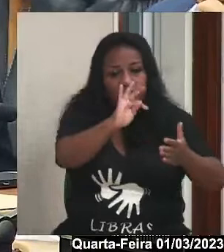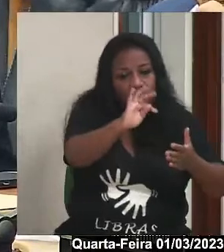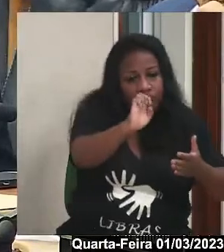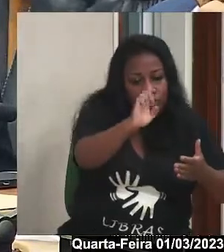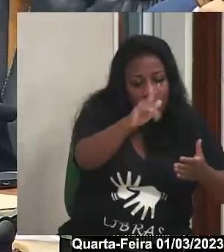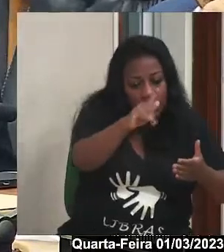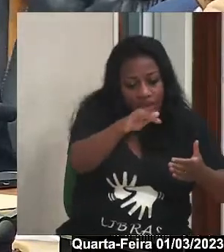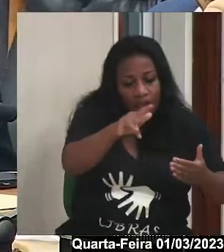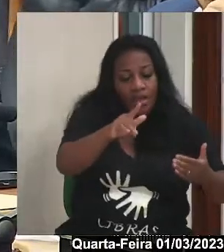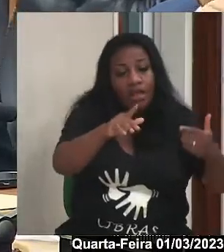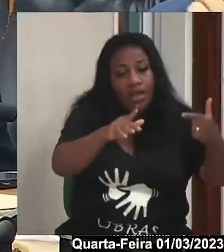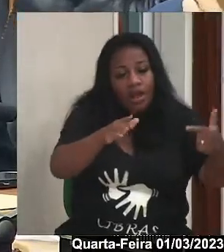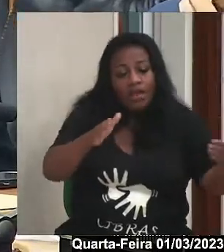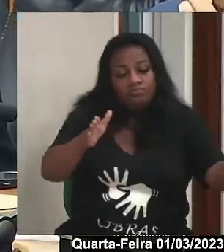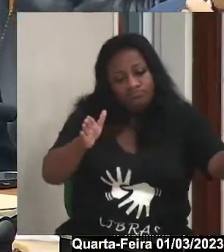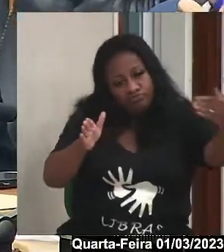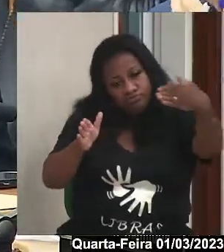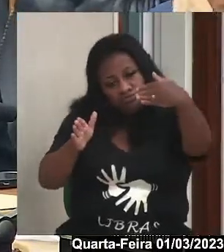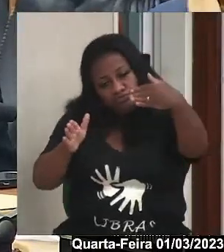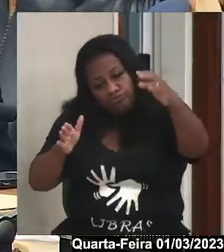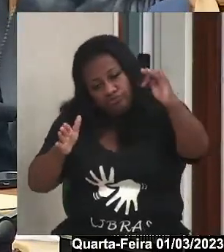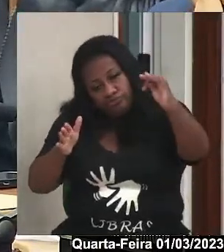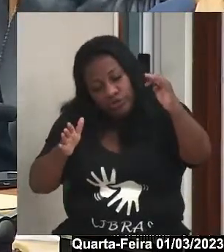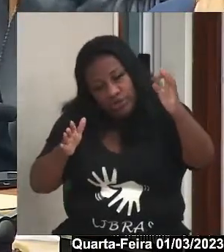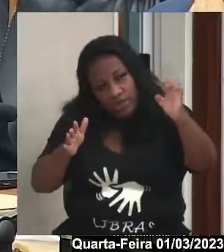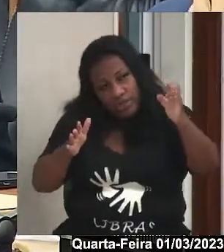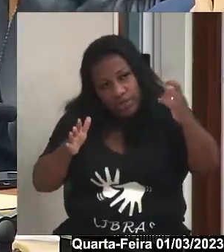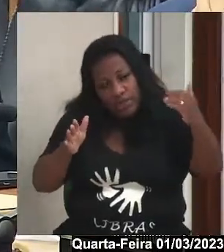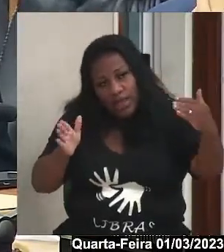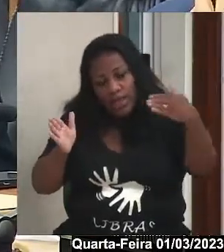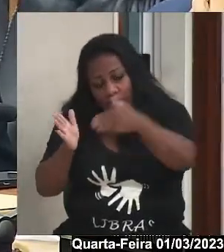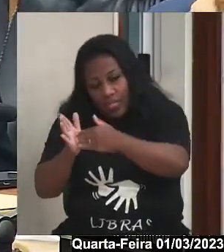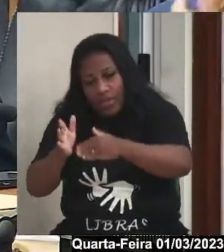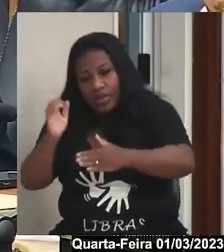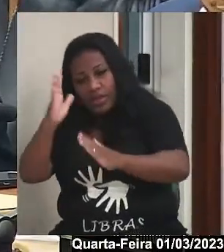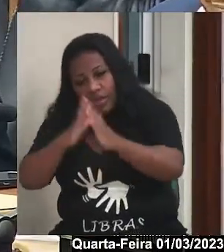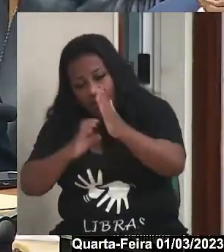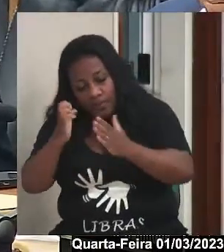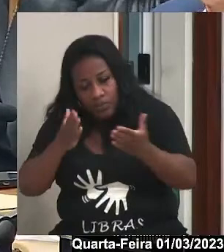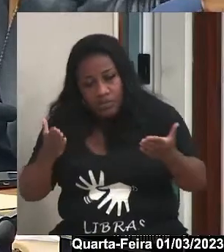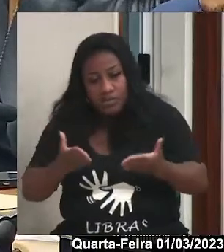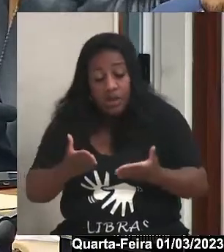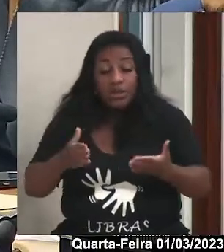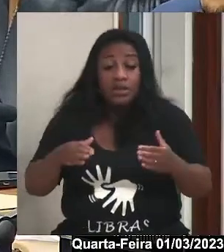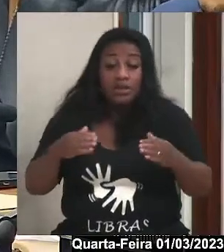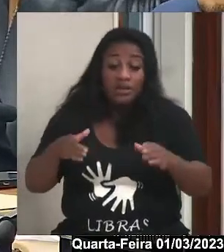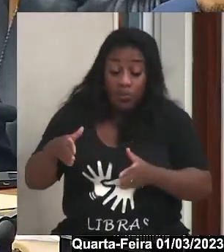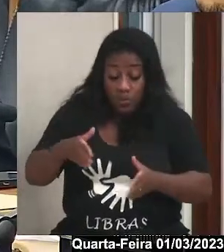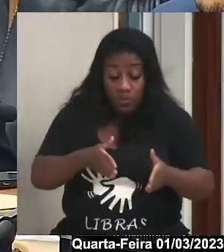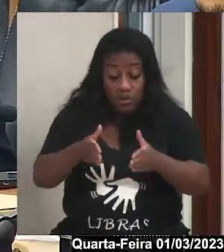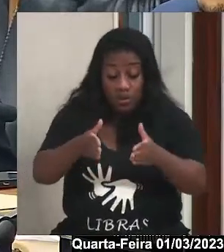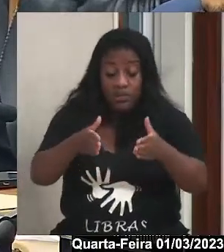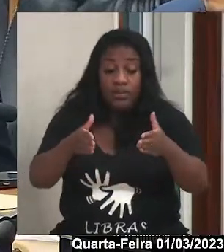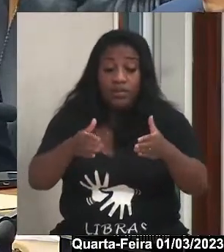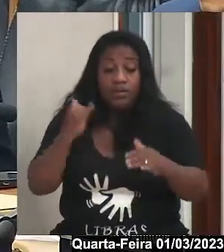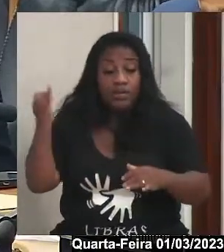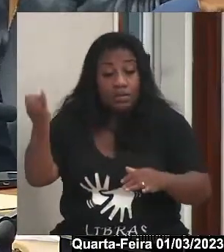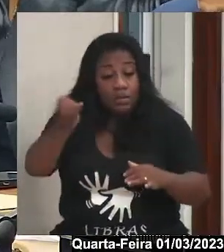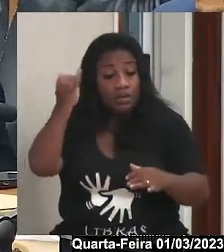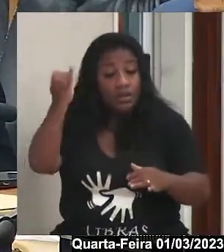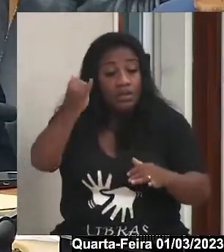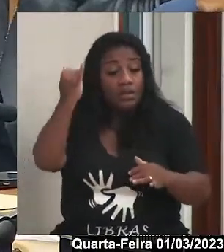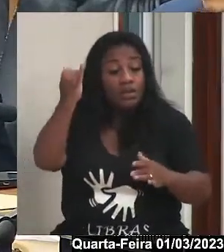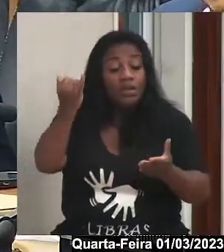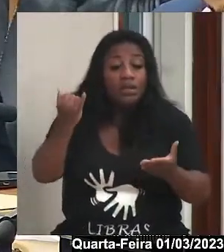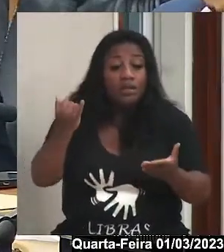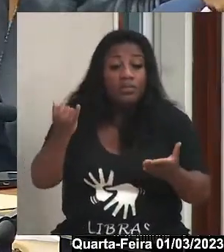região muito utilizada, o ônibus que fazia a linha para o Tietê, e no São Marcos, onde